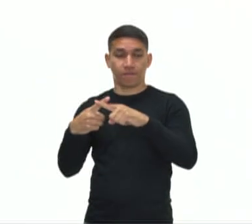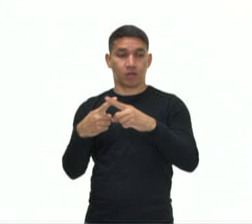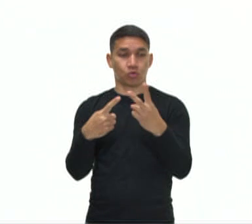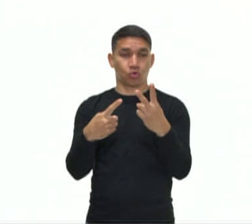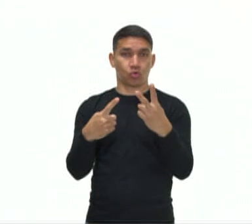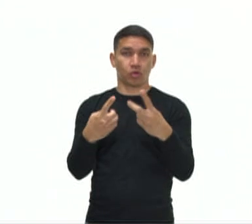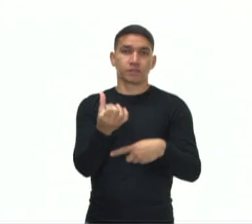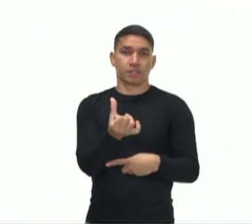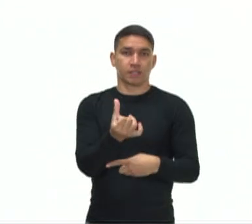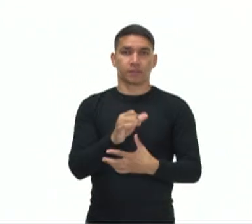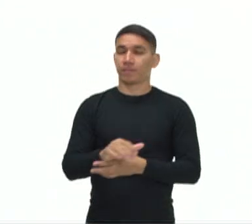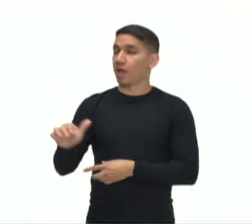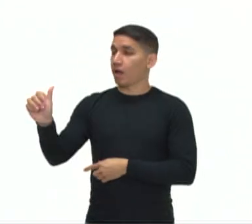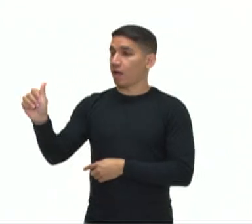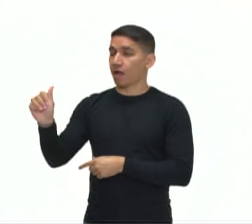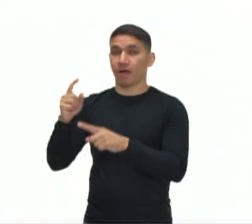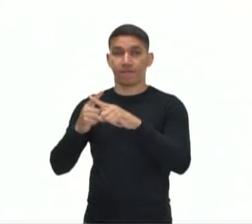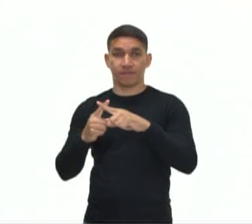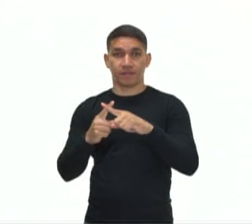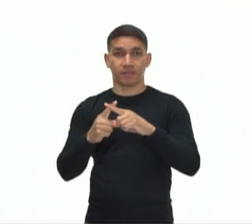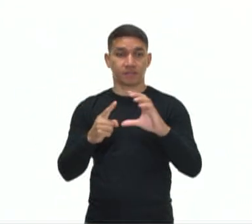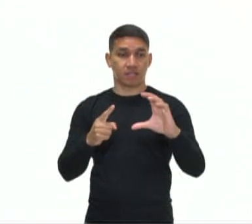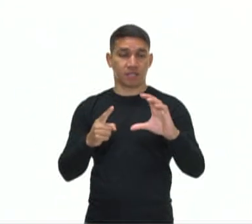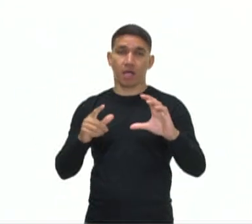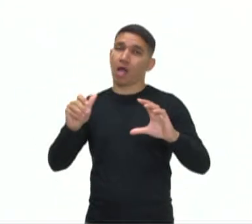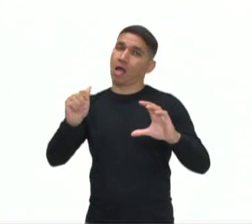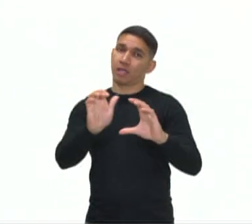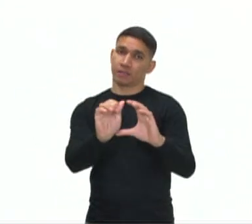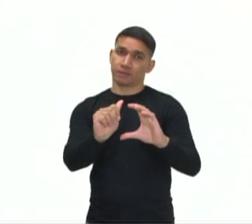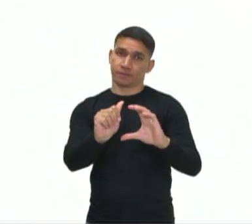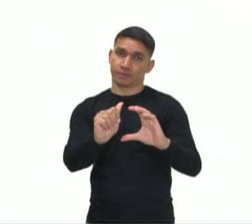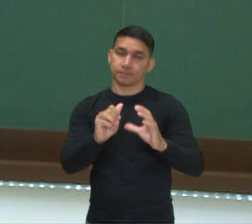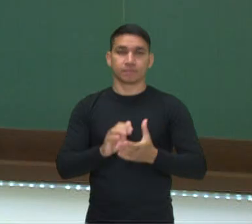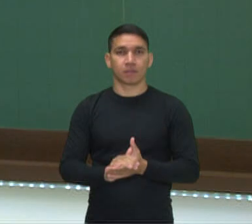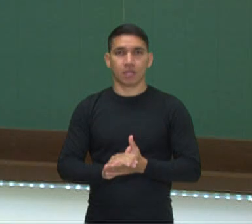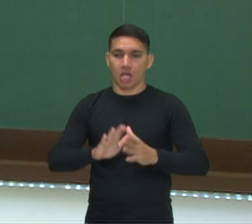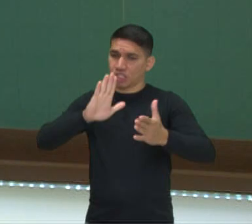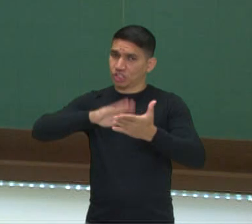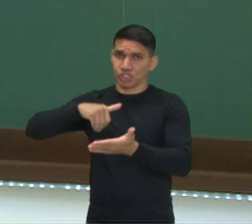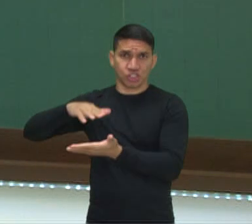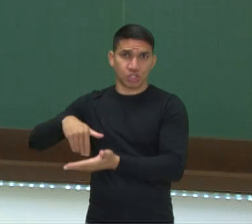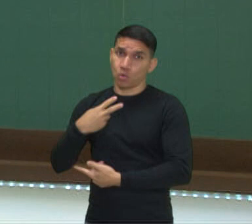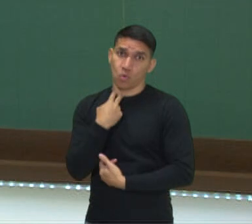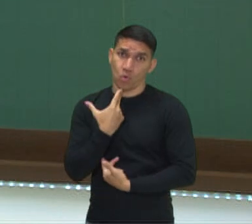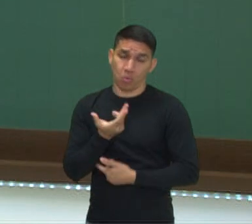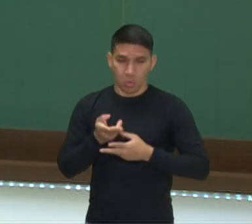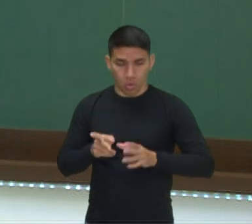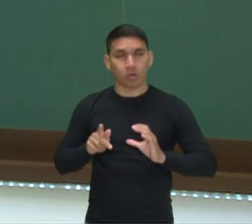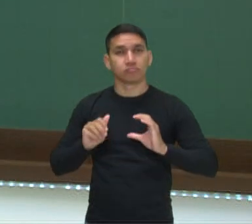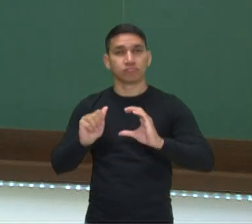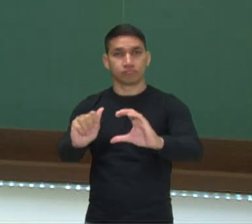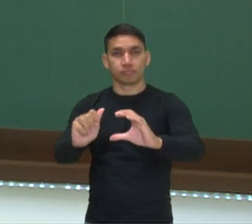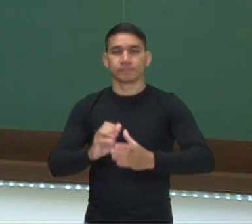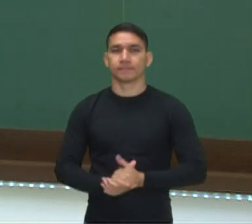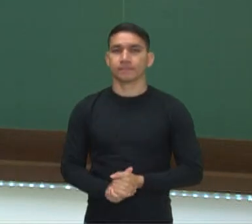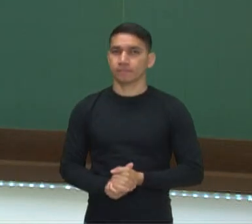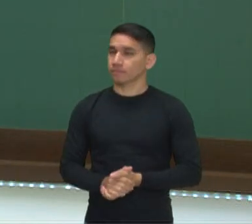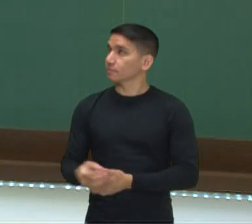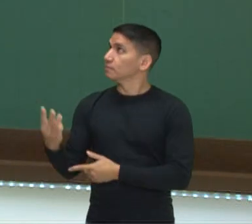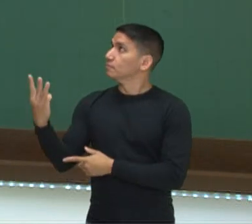E A vezes C, AC. Não pode sumir no final aqui as letrinhas. E depois o 3A vezes o